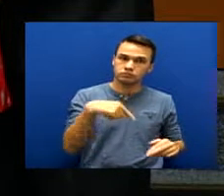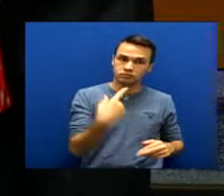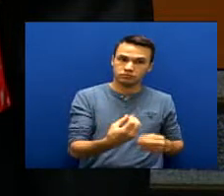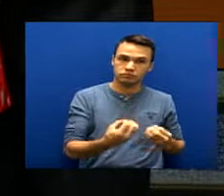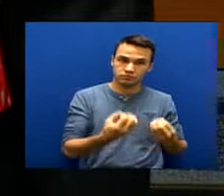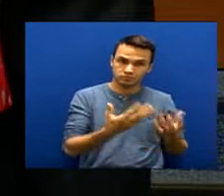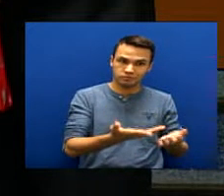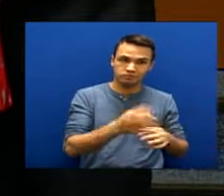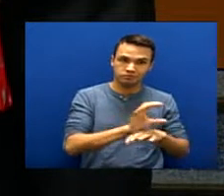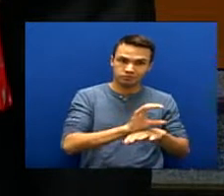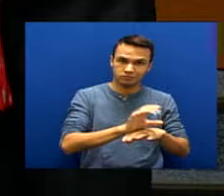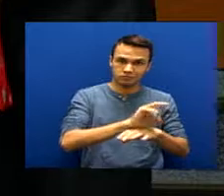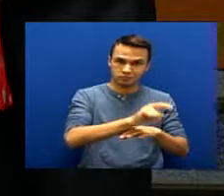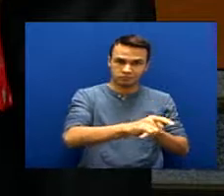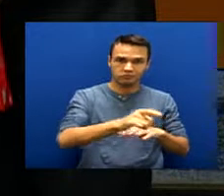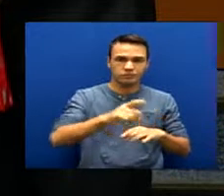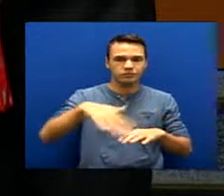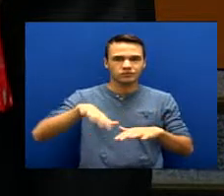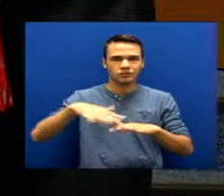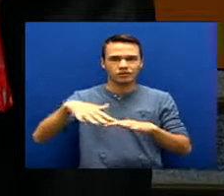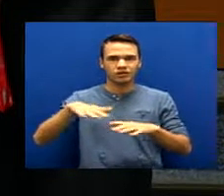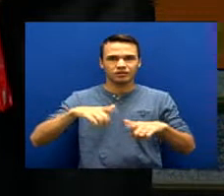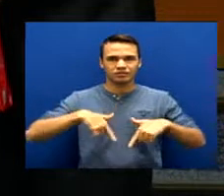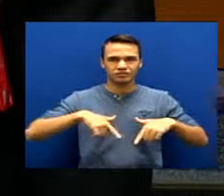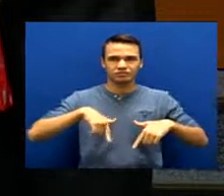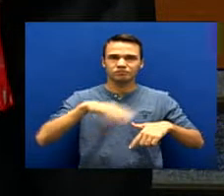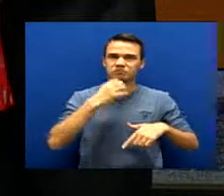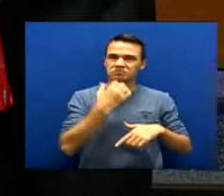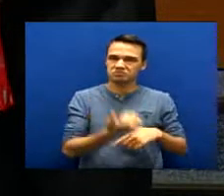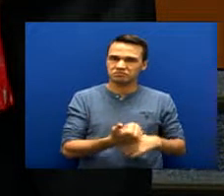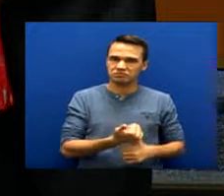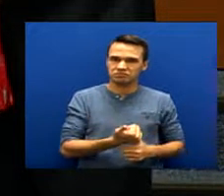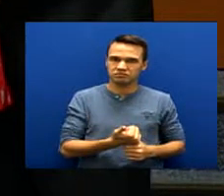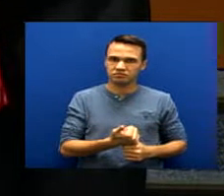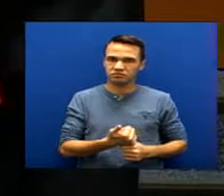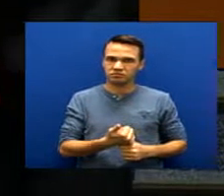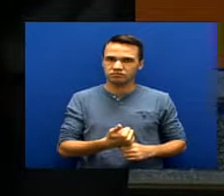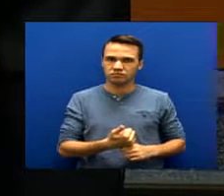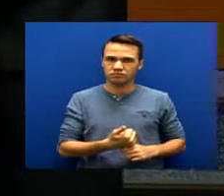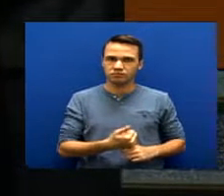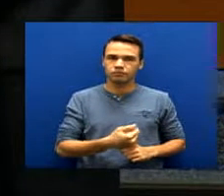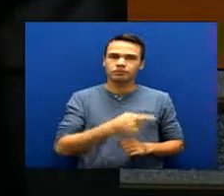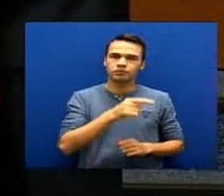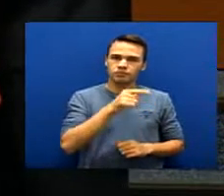da origem judaico-cristã, né? Porque a nossa origem,